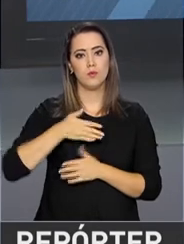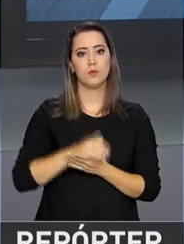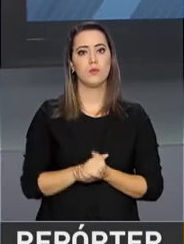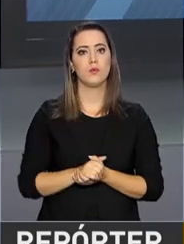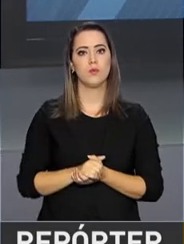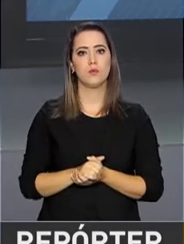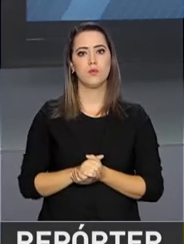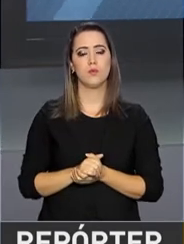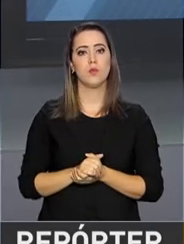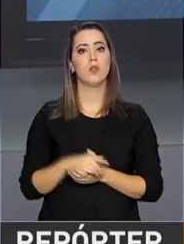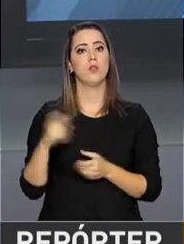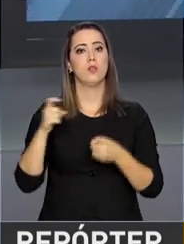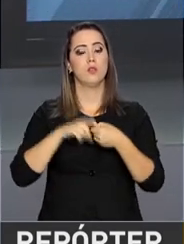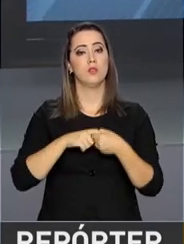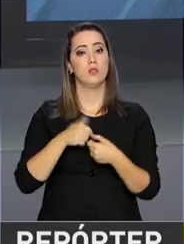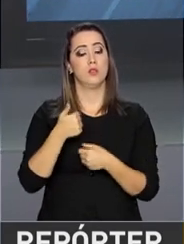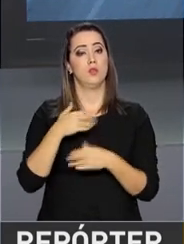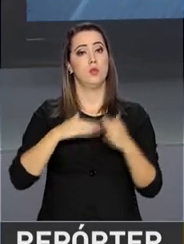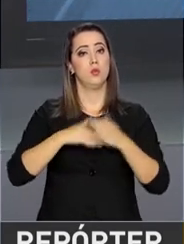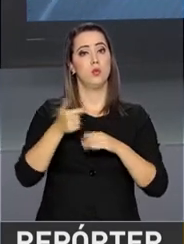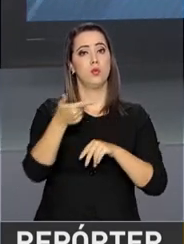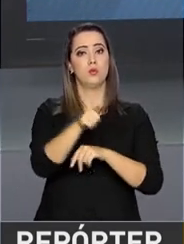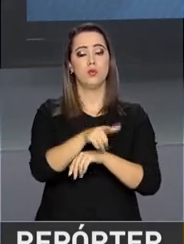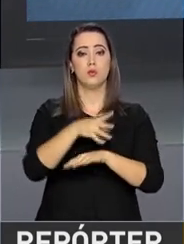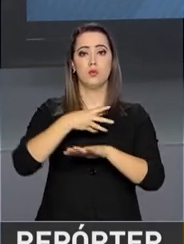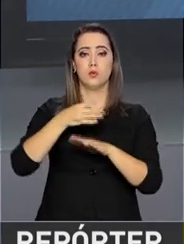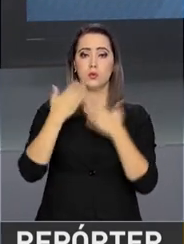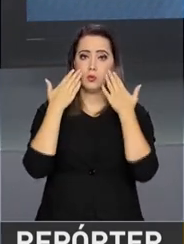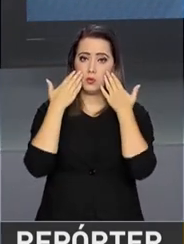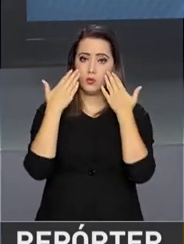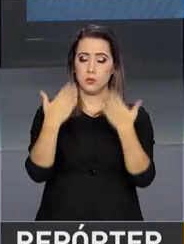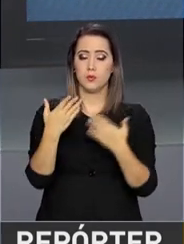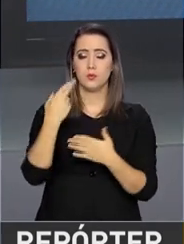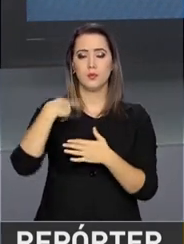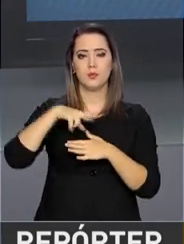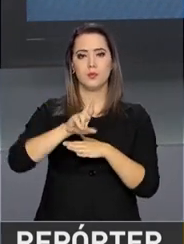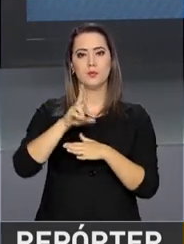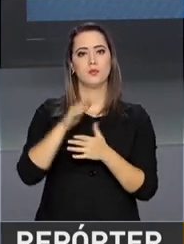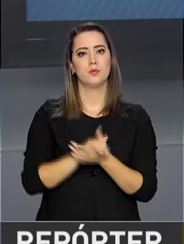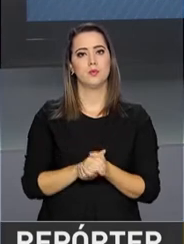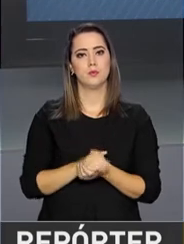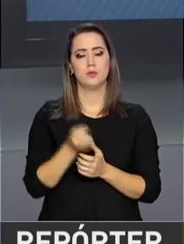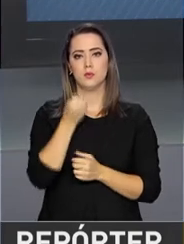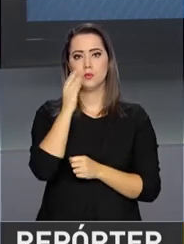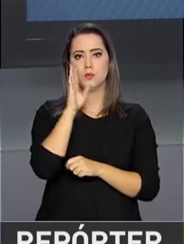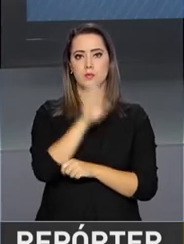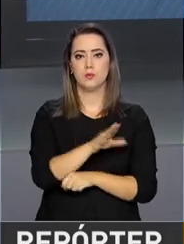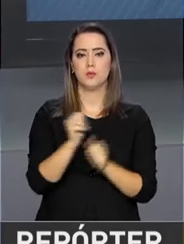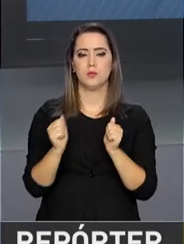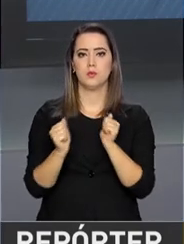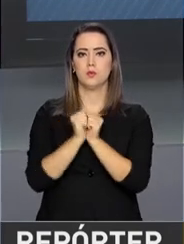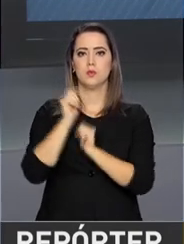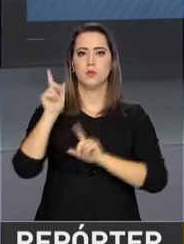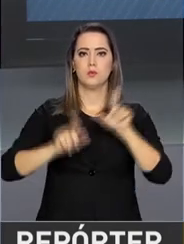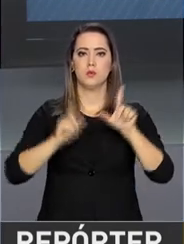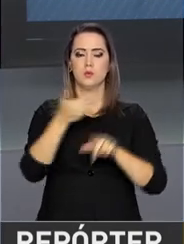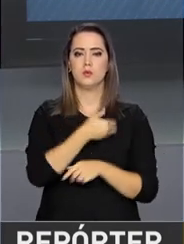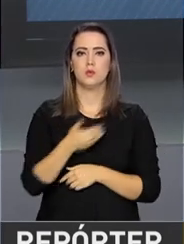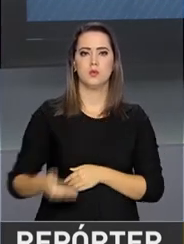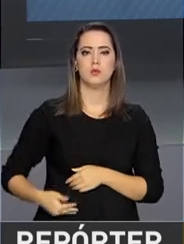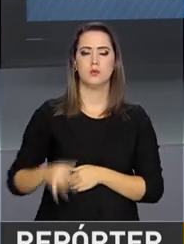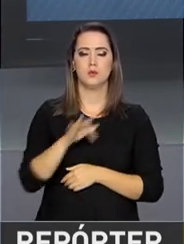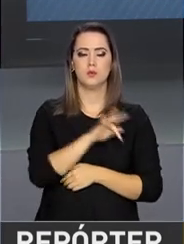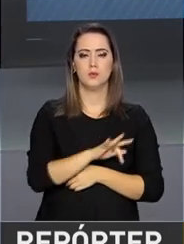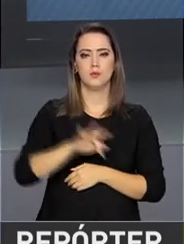no youtube a gente volta a qualquer momento ou na próxima edição do repórter nbr água boa tarde pra você e continue com a gente